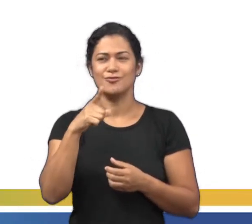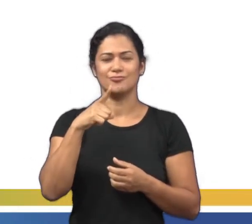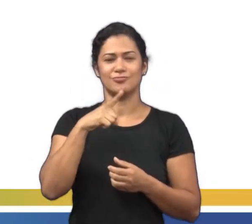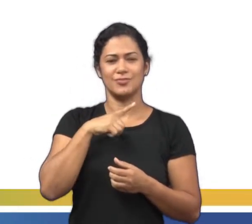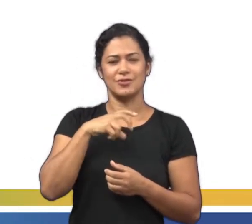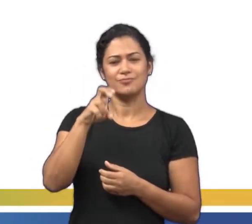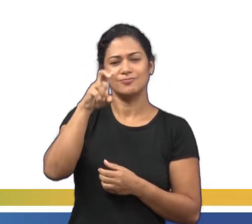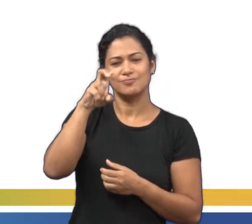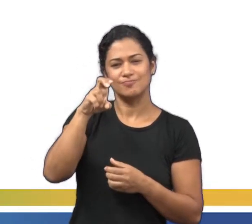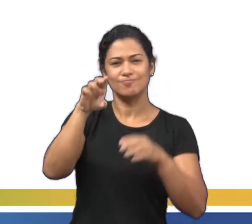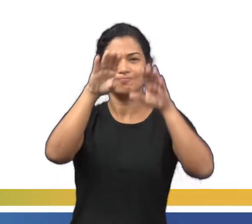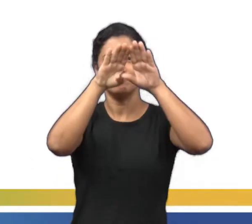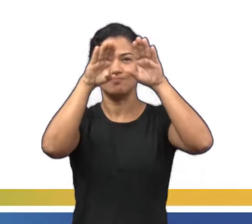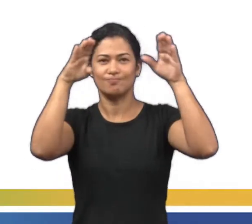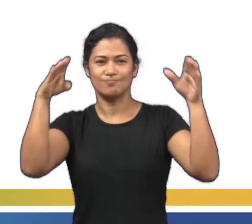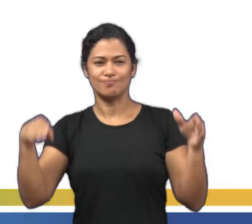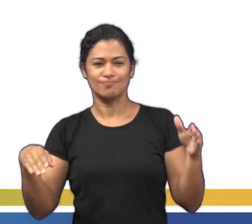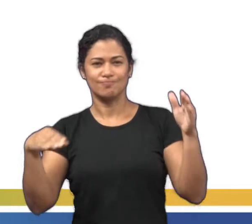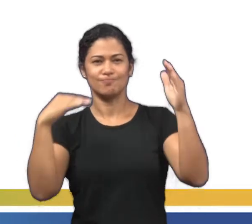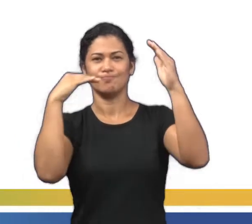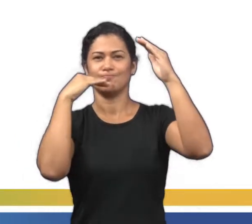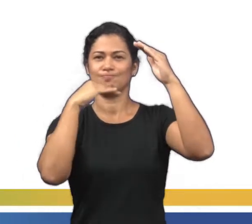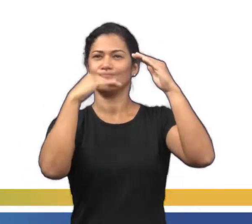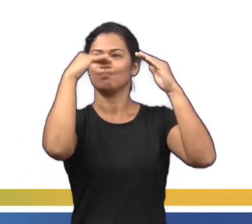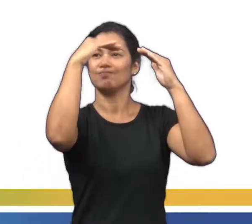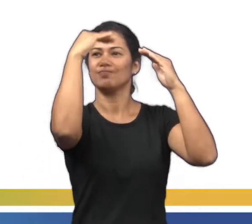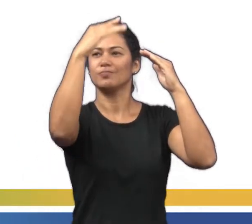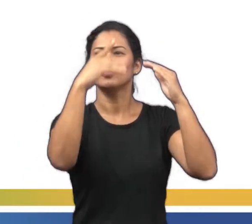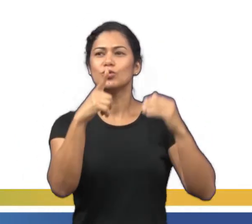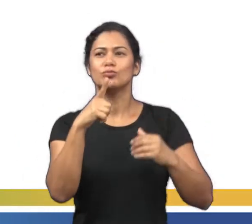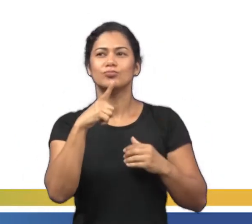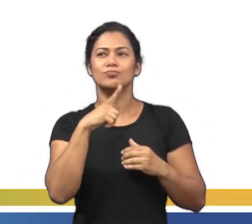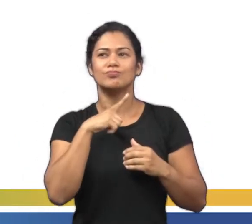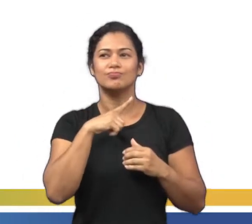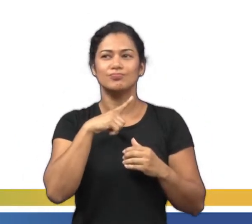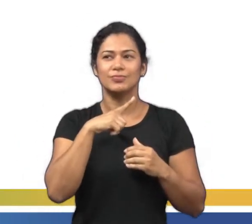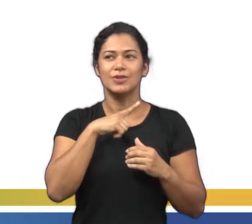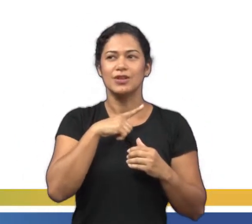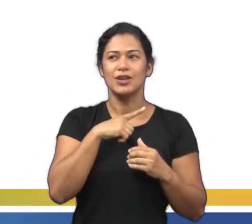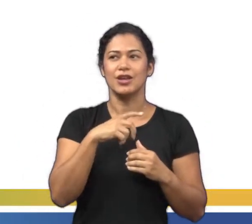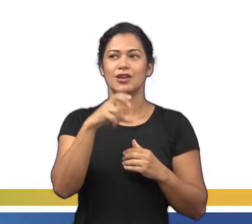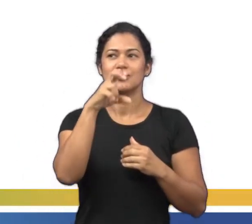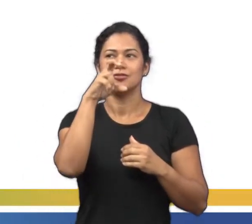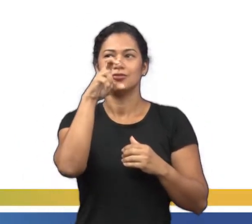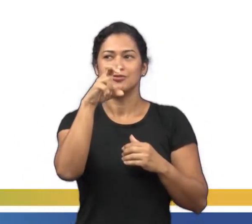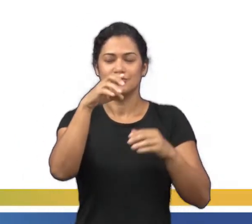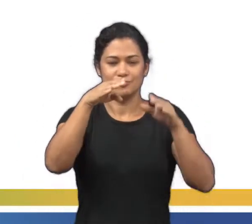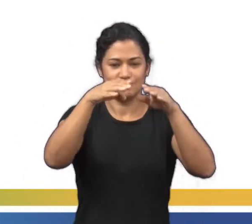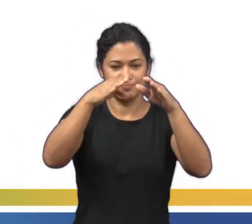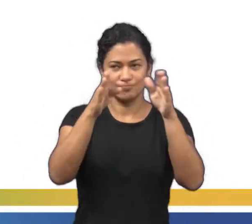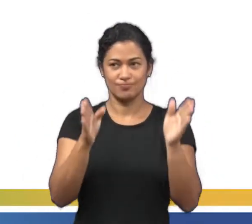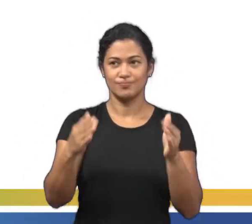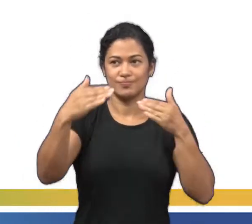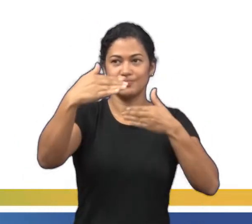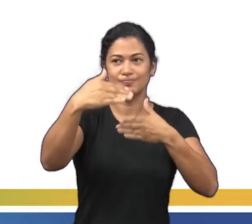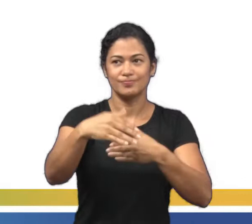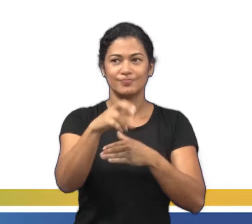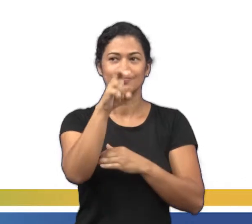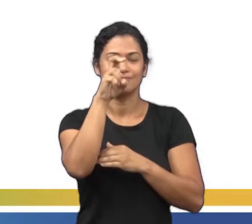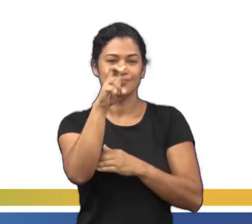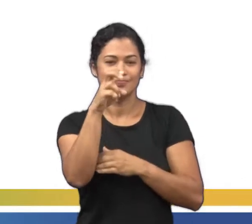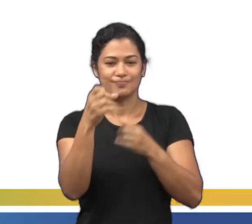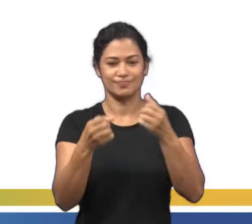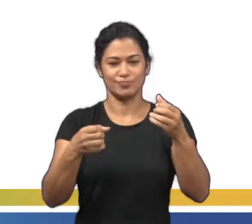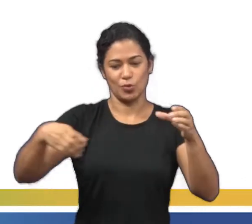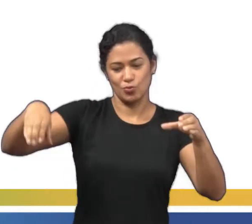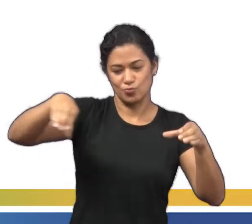5 caixas, com 5 carrinhos em cada uma. E dentro de cada carrinho tem 5 bonequinhos sentados nos